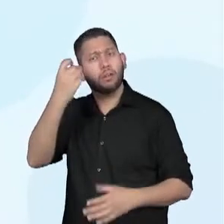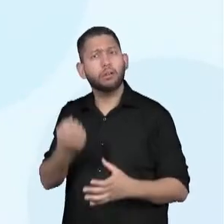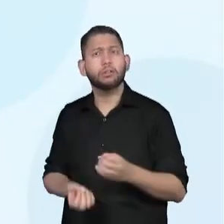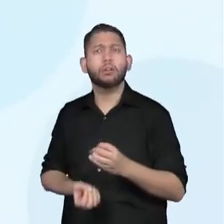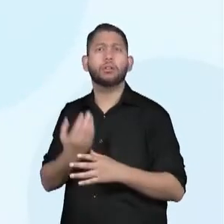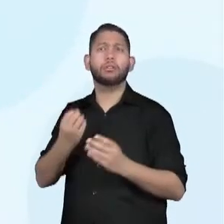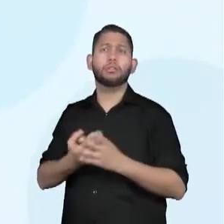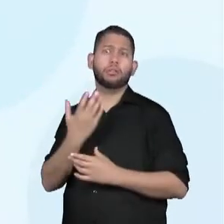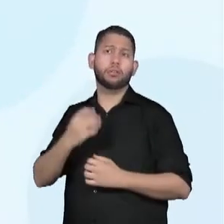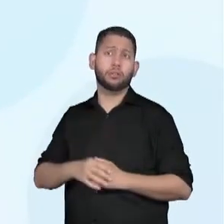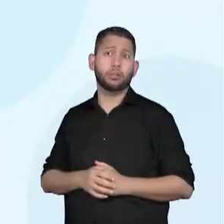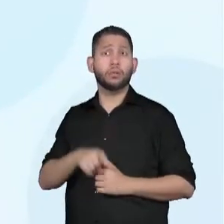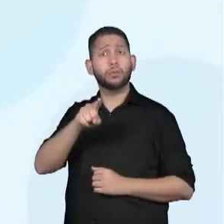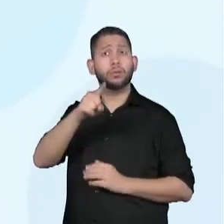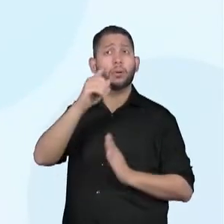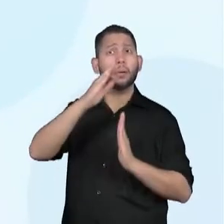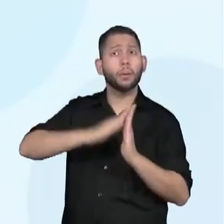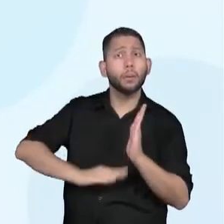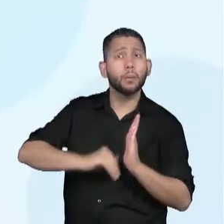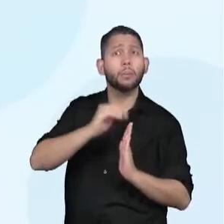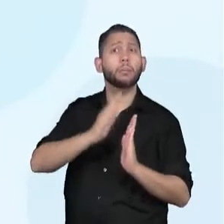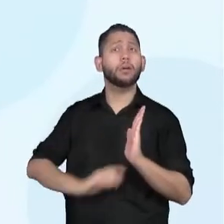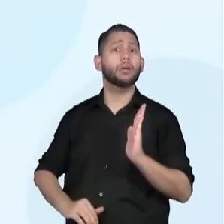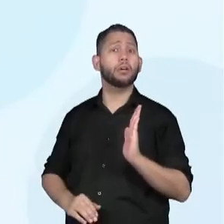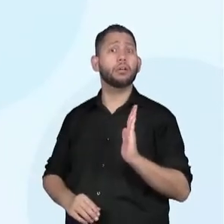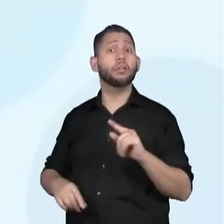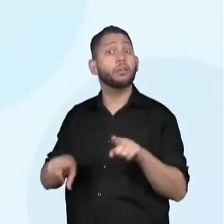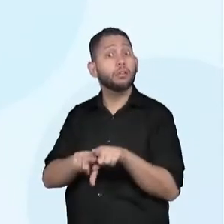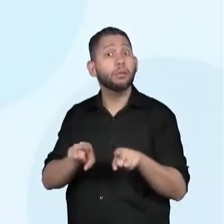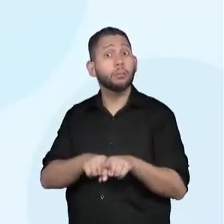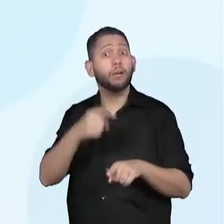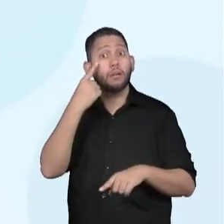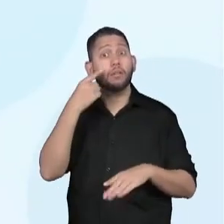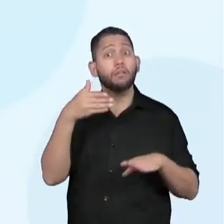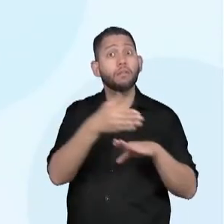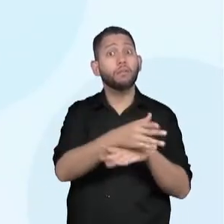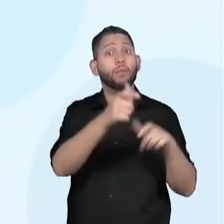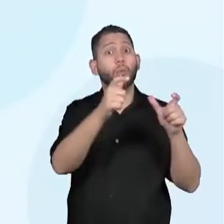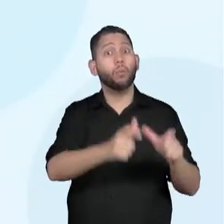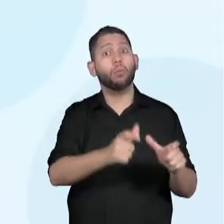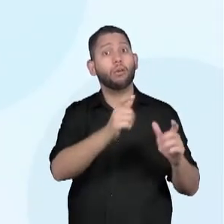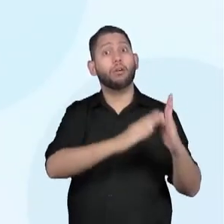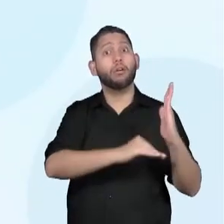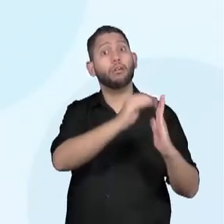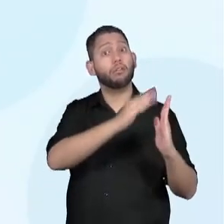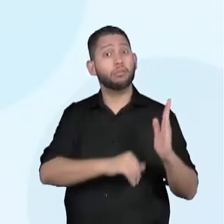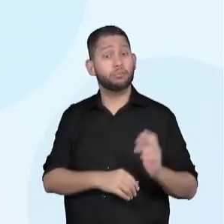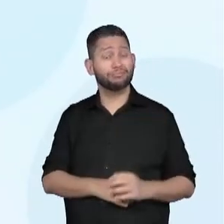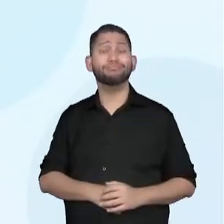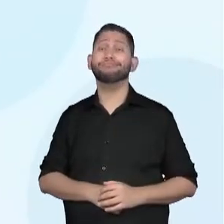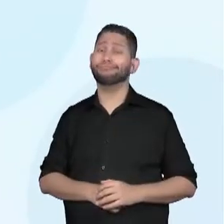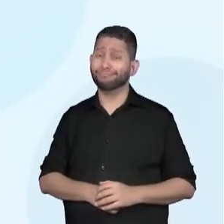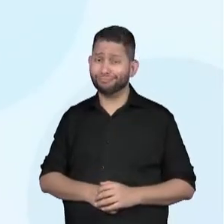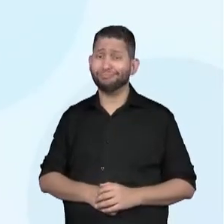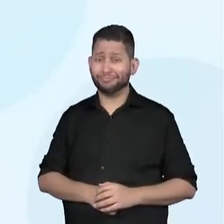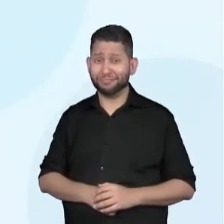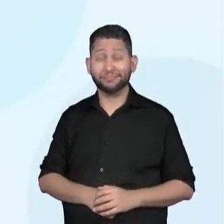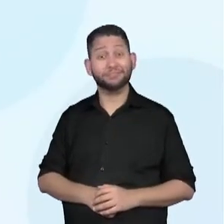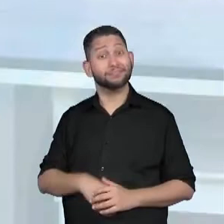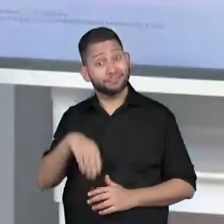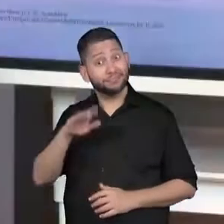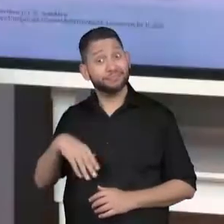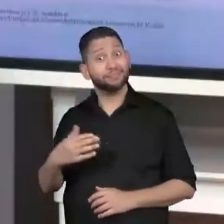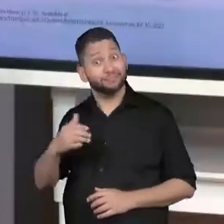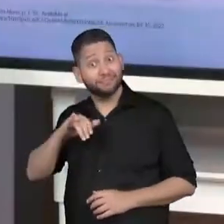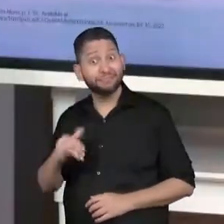own paintings and an art gallery. Olha só, nós vamos visitar, então, uma exposição de